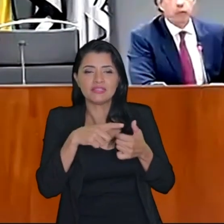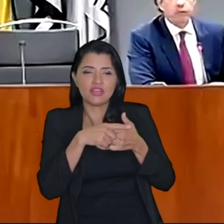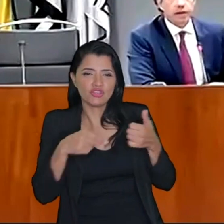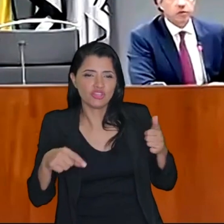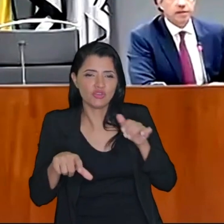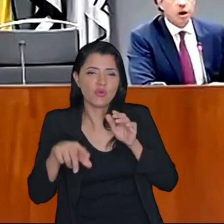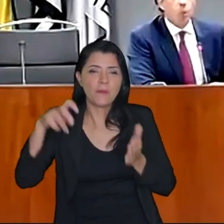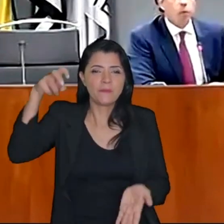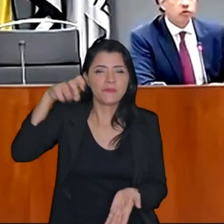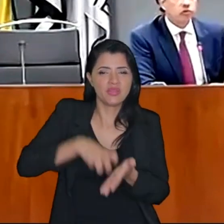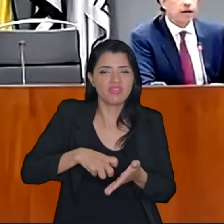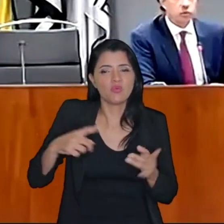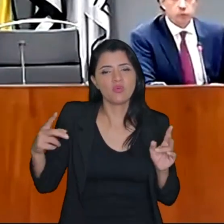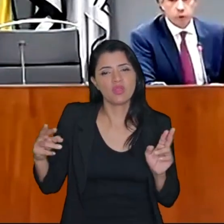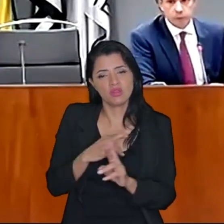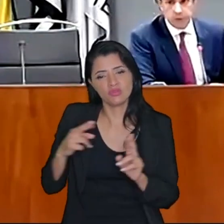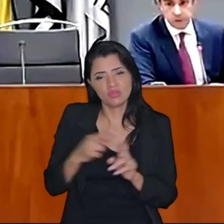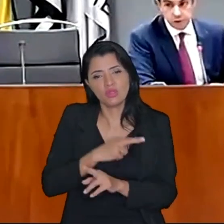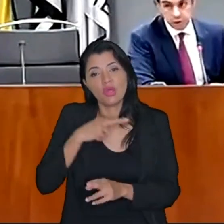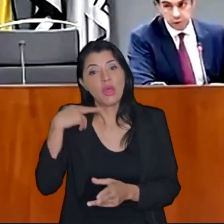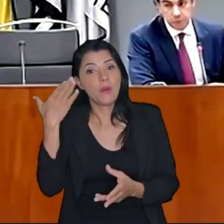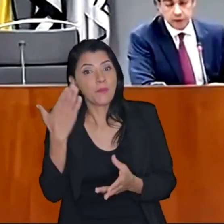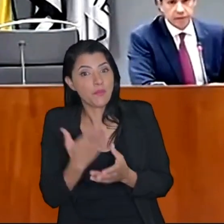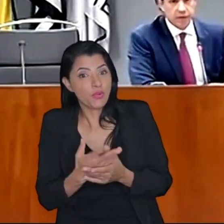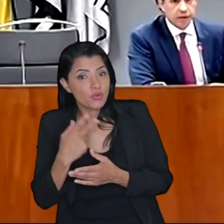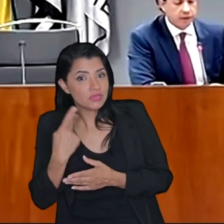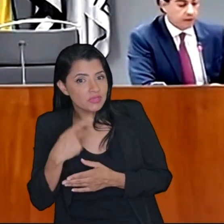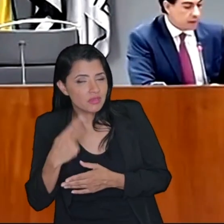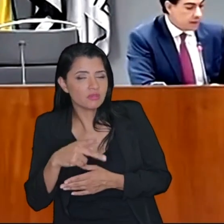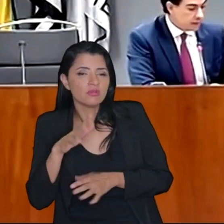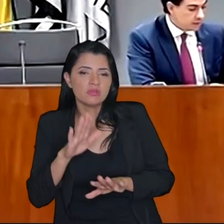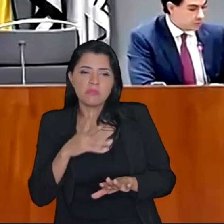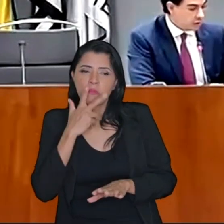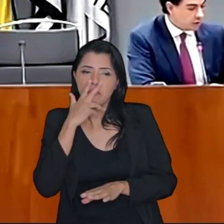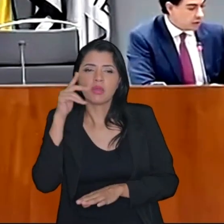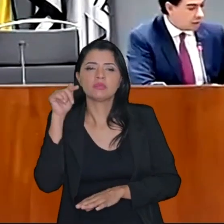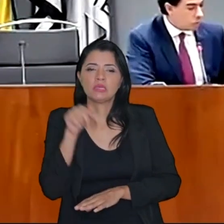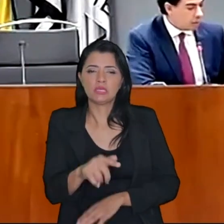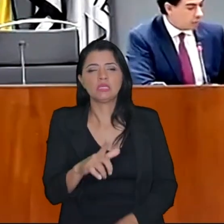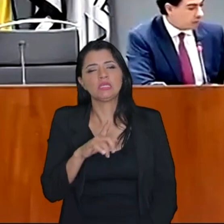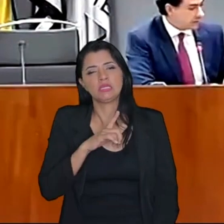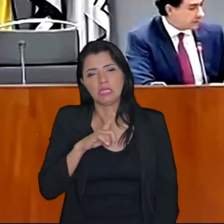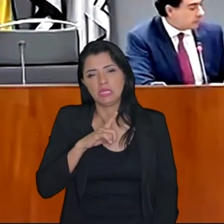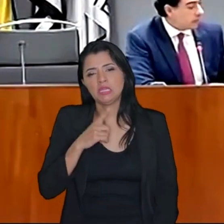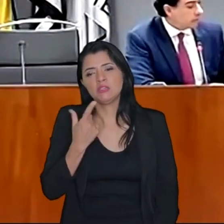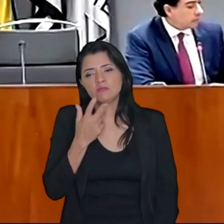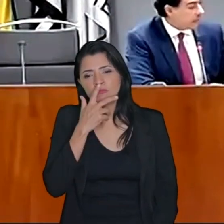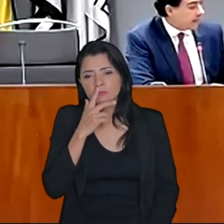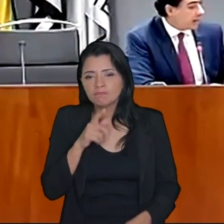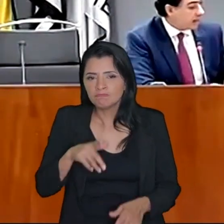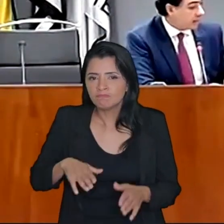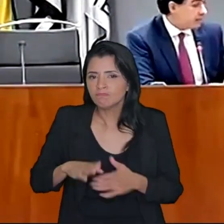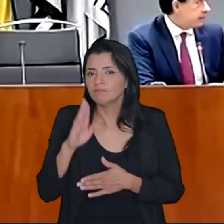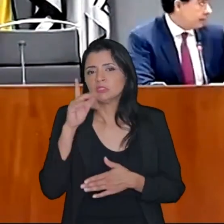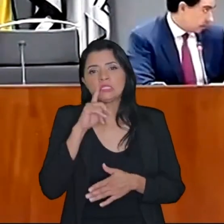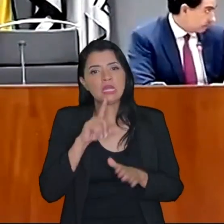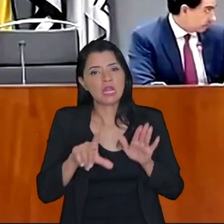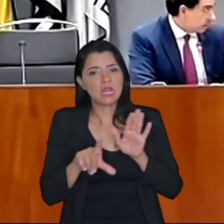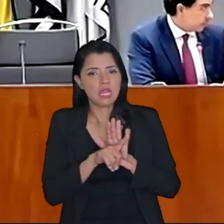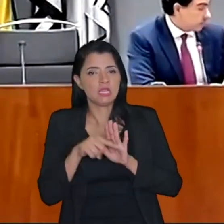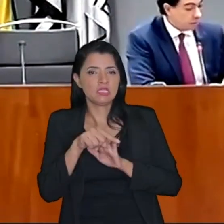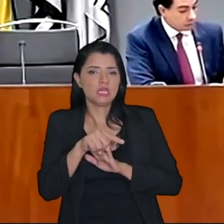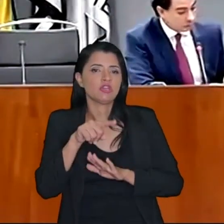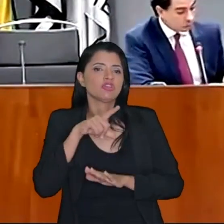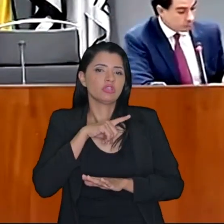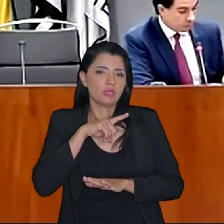também hipóteses relacionadas ao processo propriamente dito. E me parece que aqui existiria uma violação da legalidade estrita.